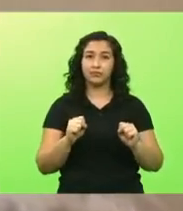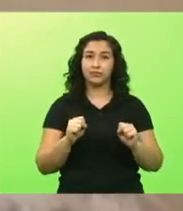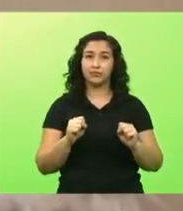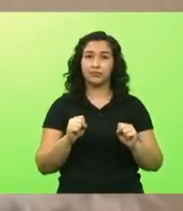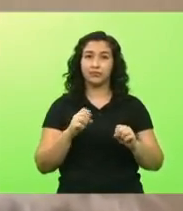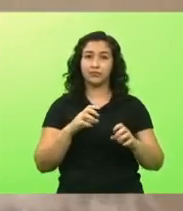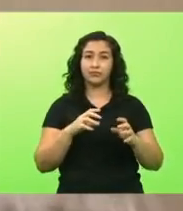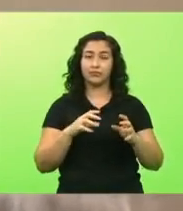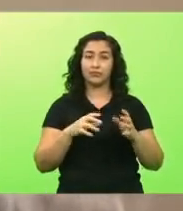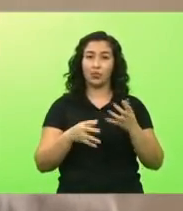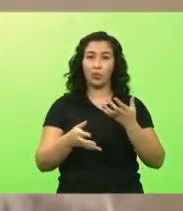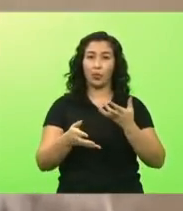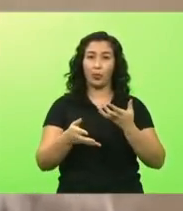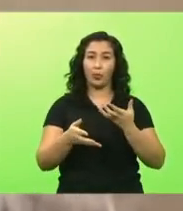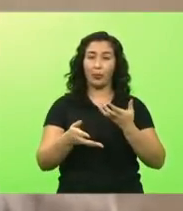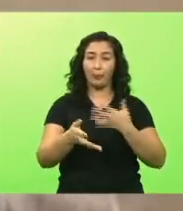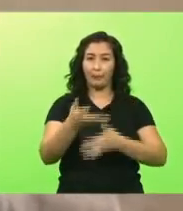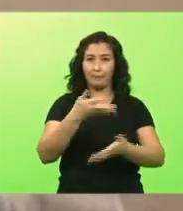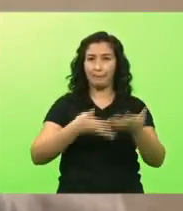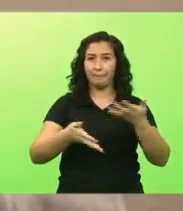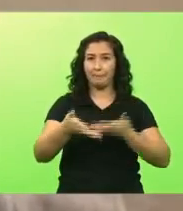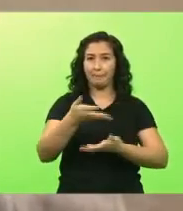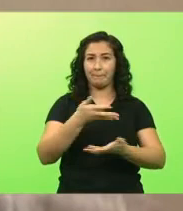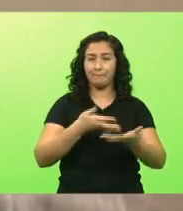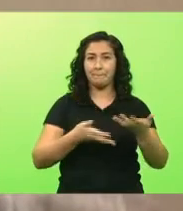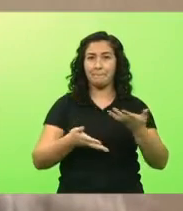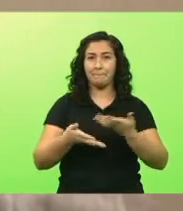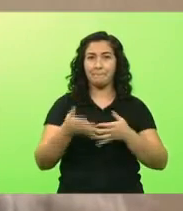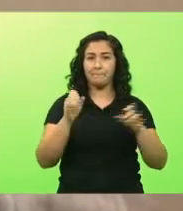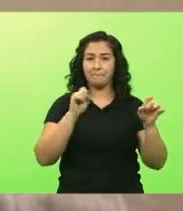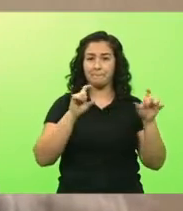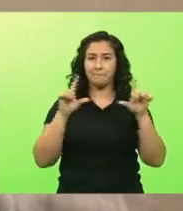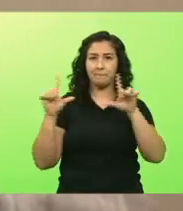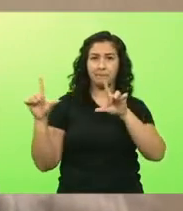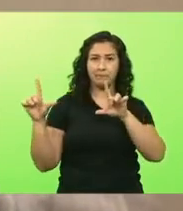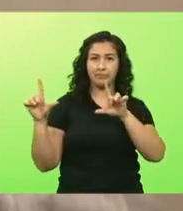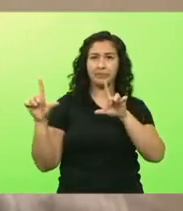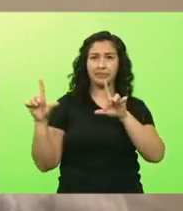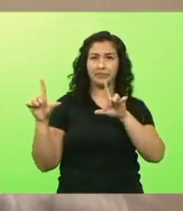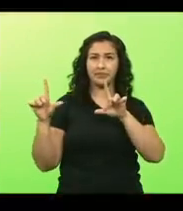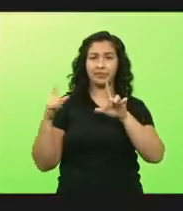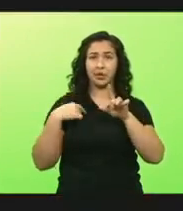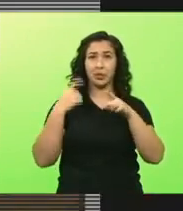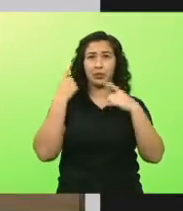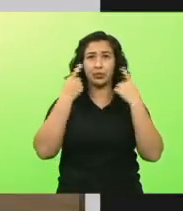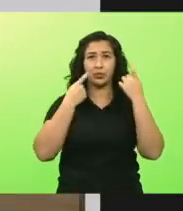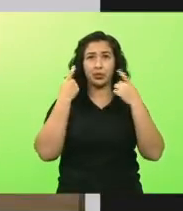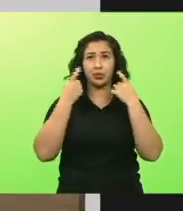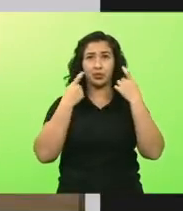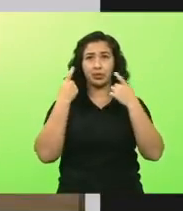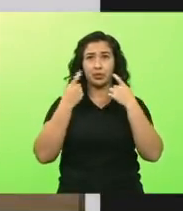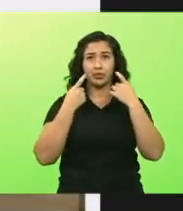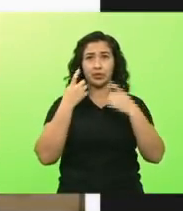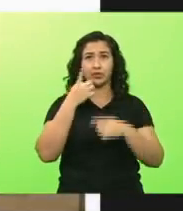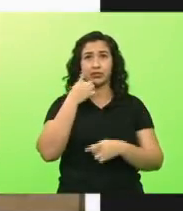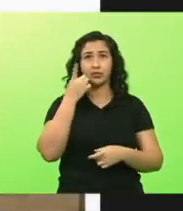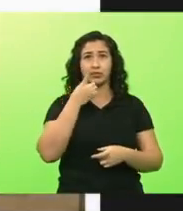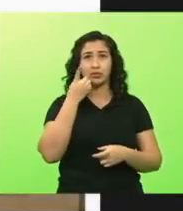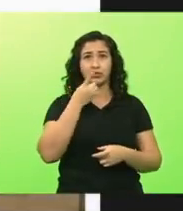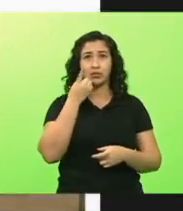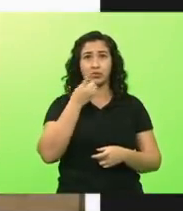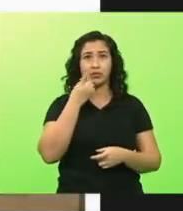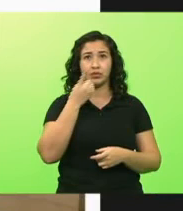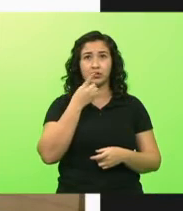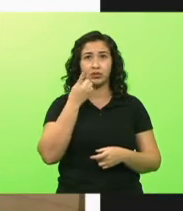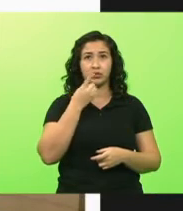compartilhar com vocês a tela por conta da preocupação do próprio deputado,